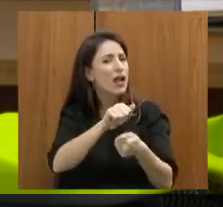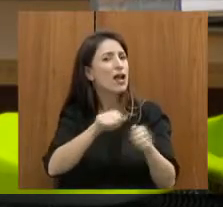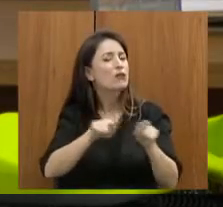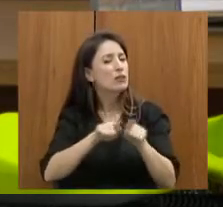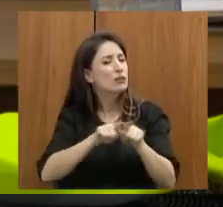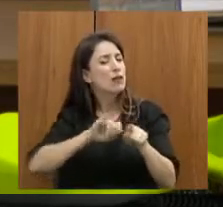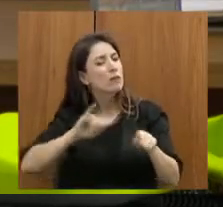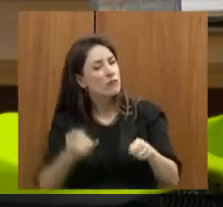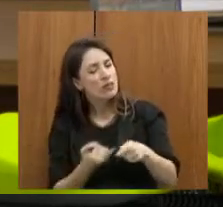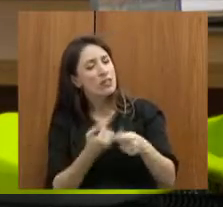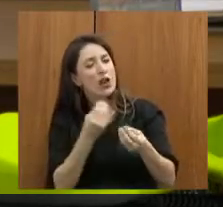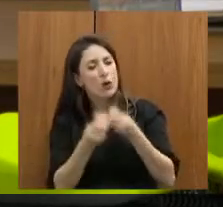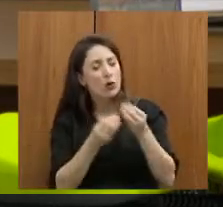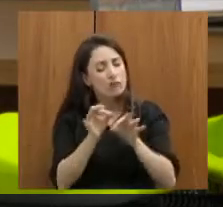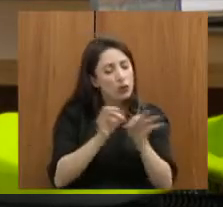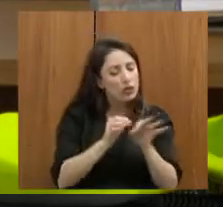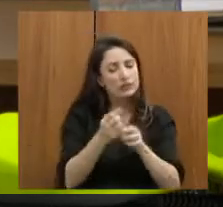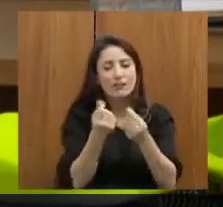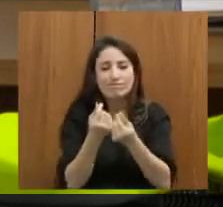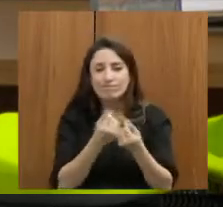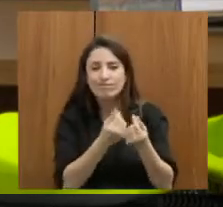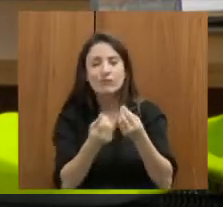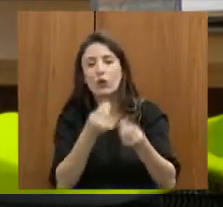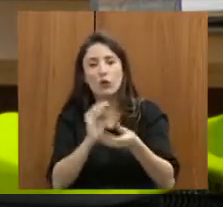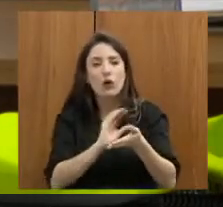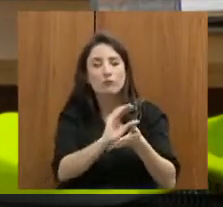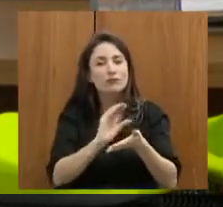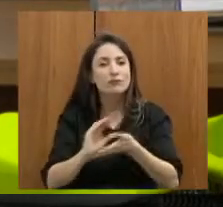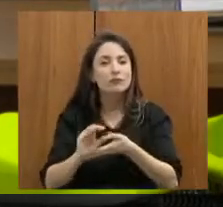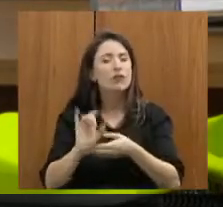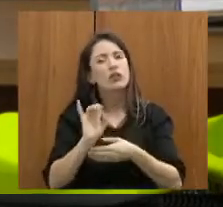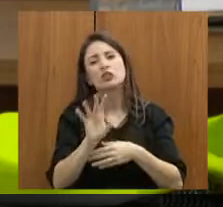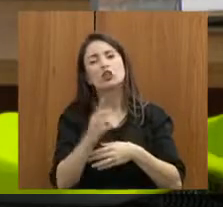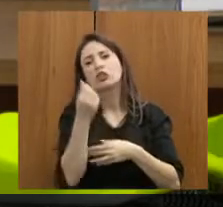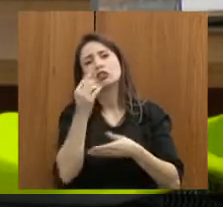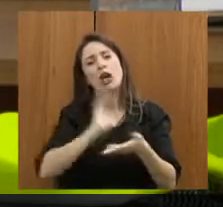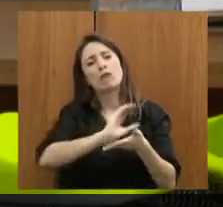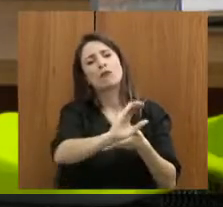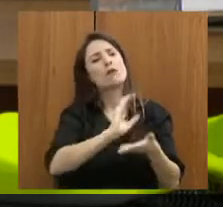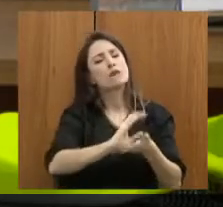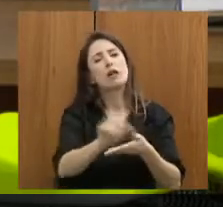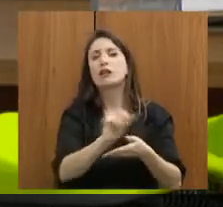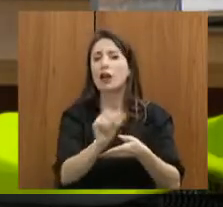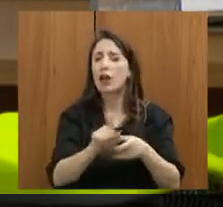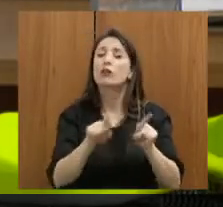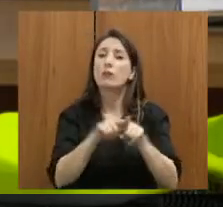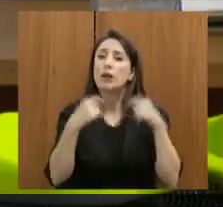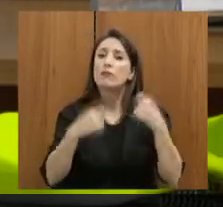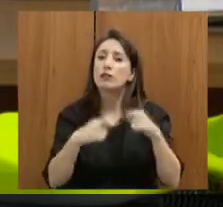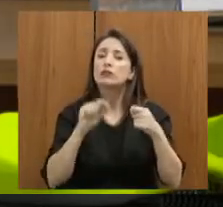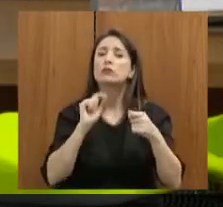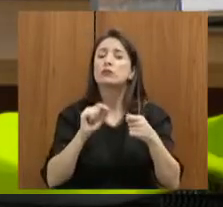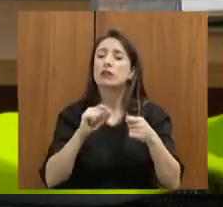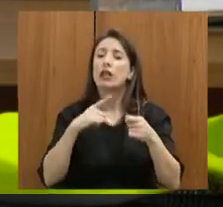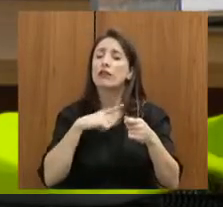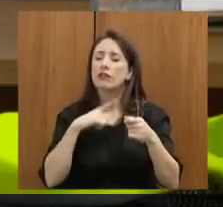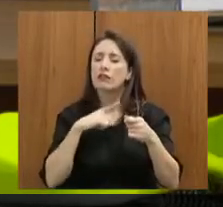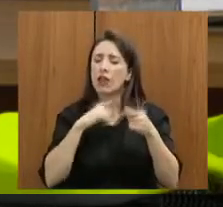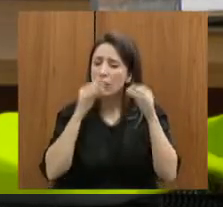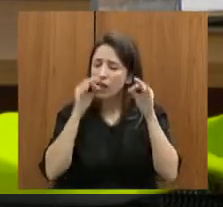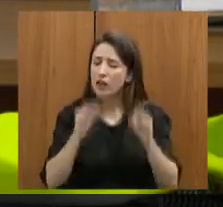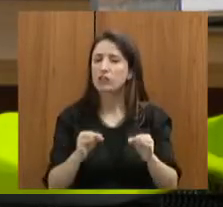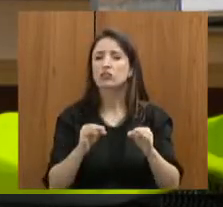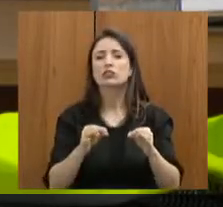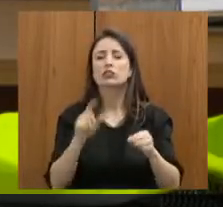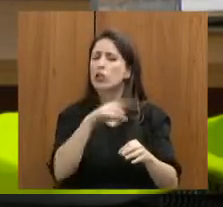precisa ser só a colocação da moeda mas garantir que a gente a disputa EA tenha